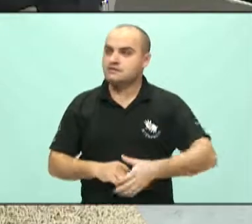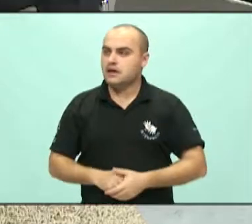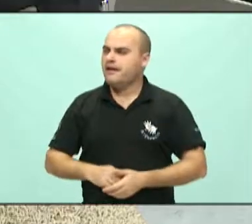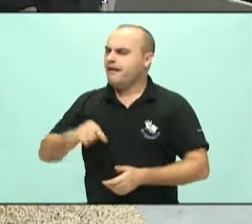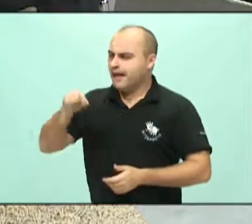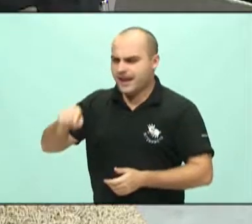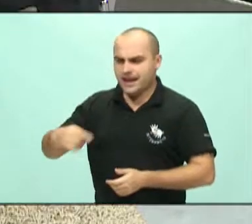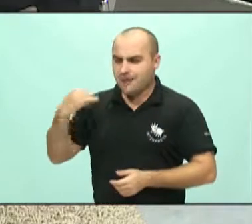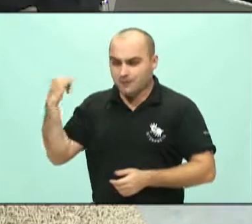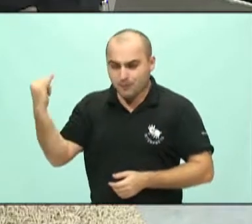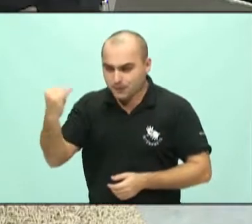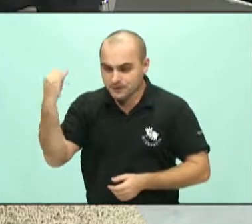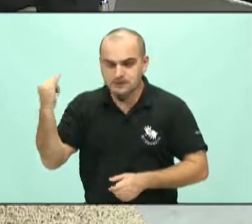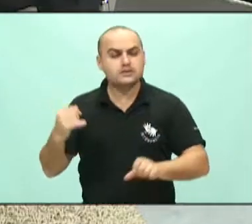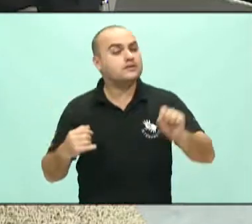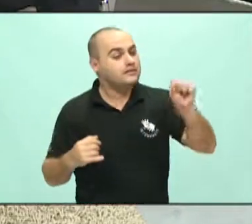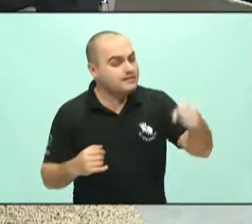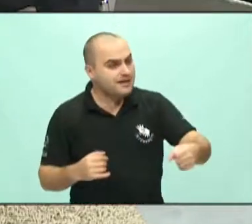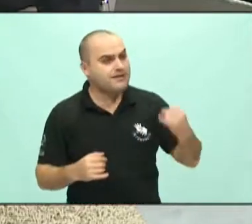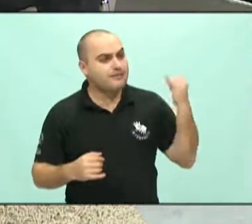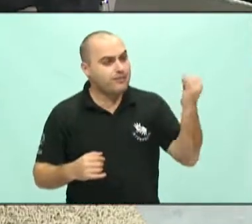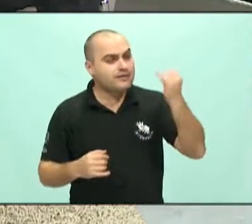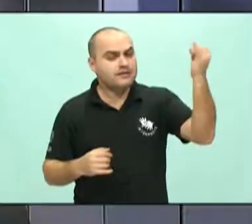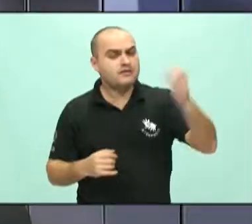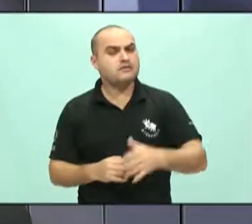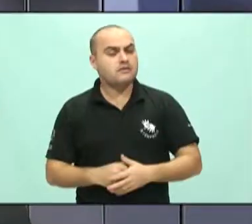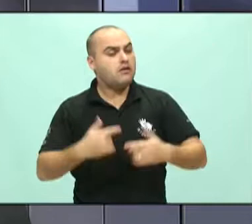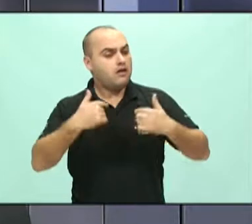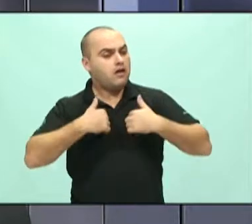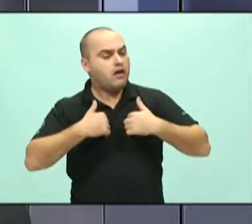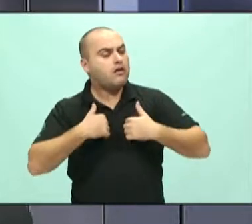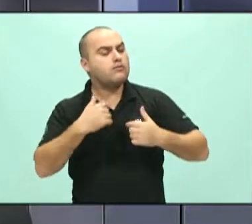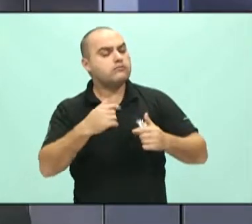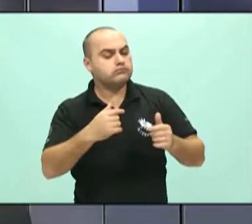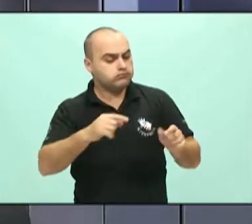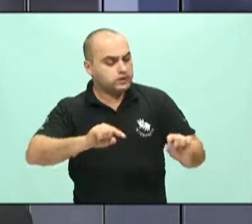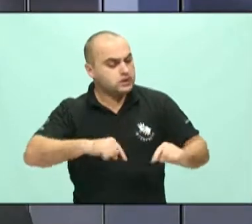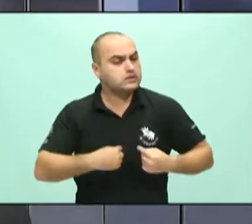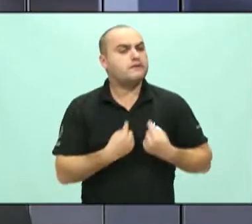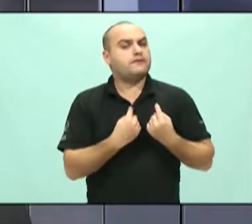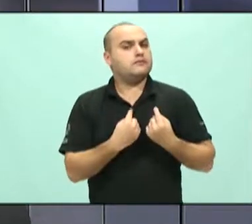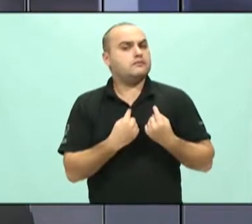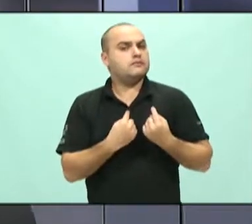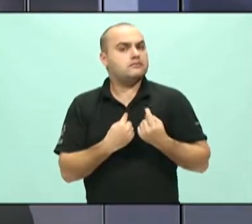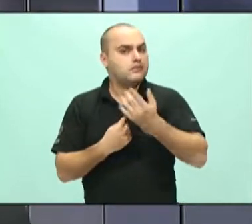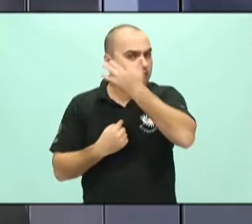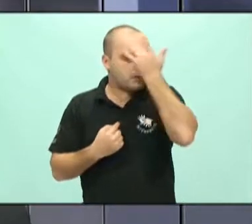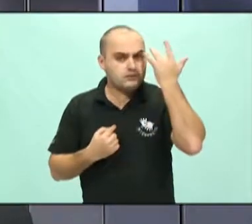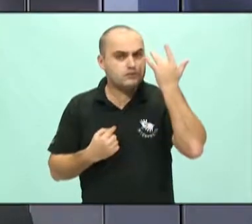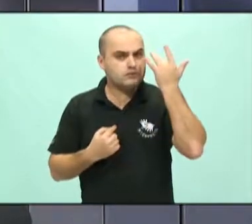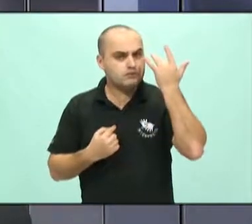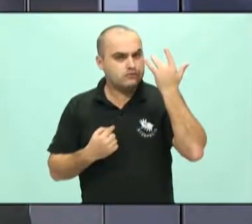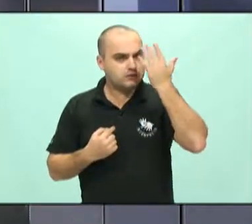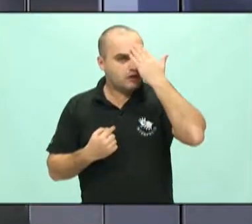necessário. Absolutamente necessário. Eu faço o desafio para qualquer pessoa, qualquer cidadão de Itajaí, da